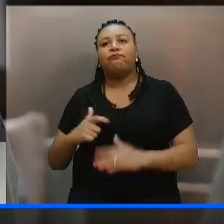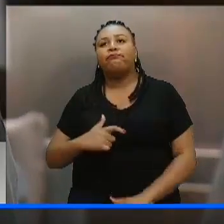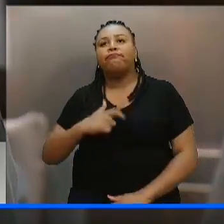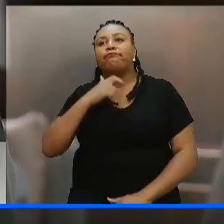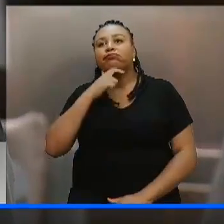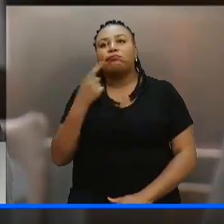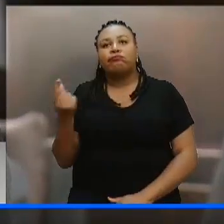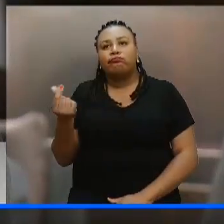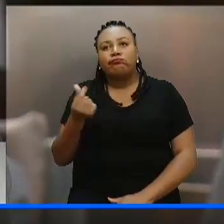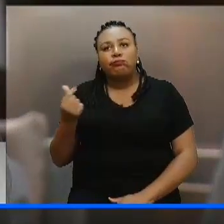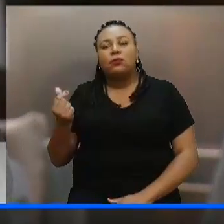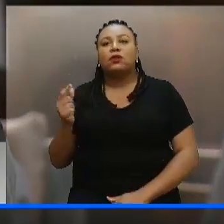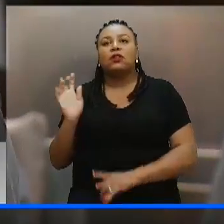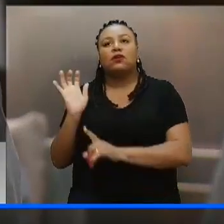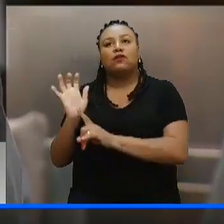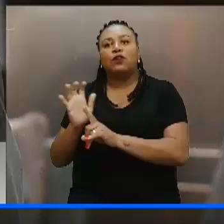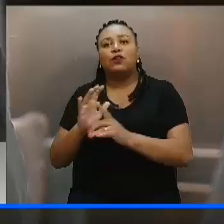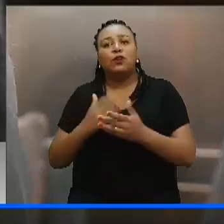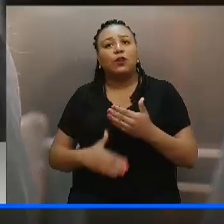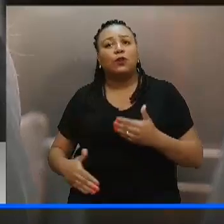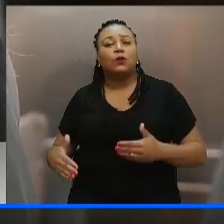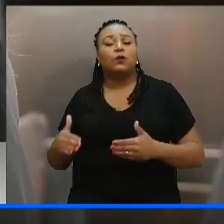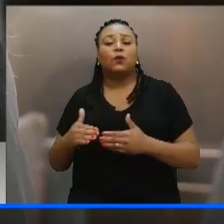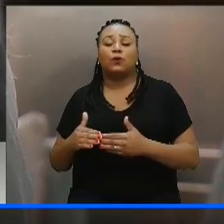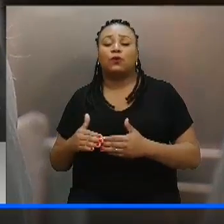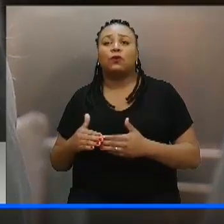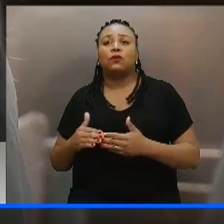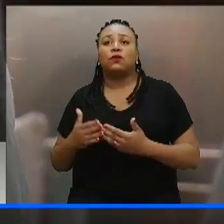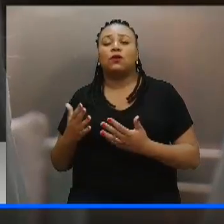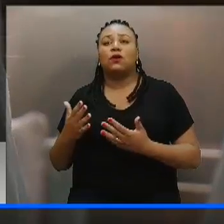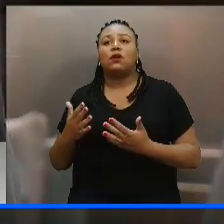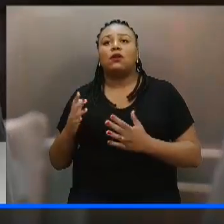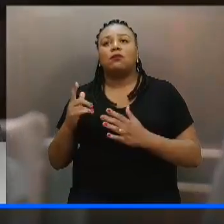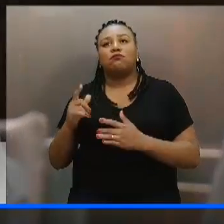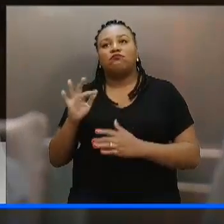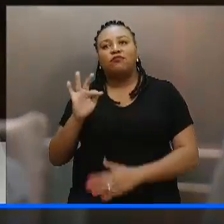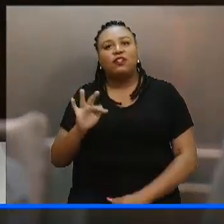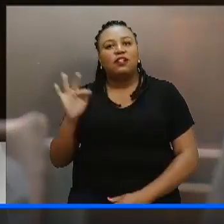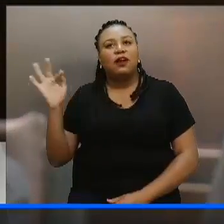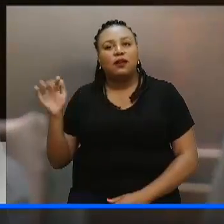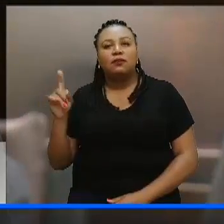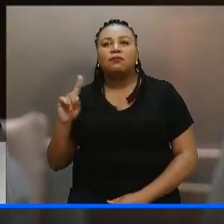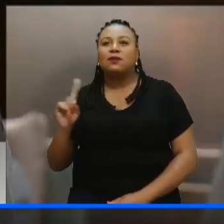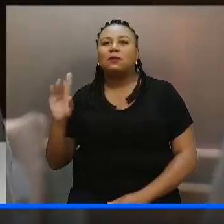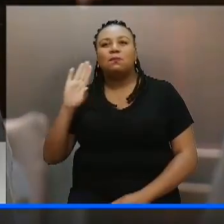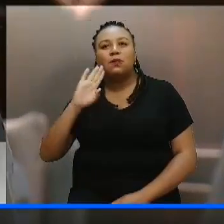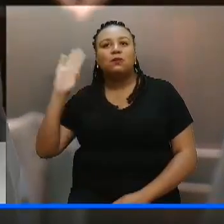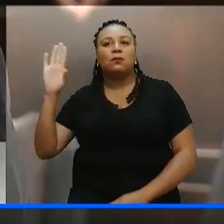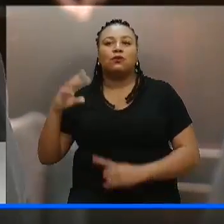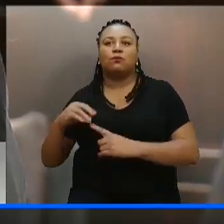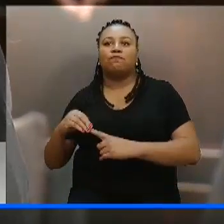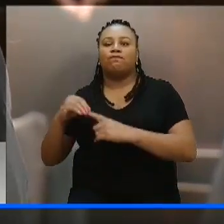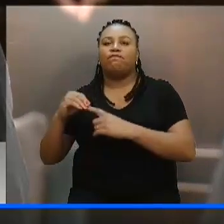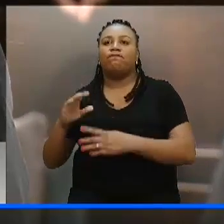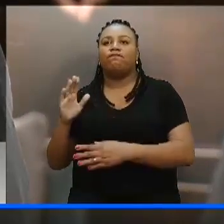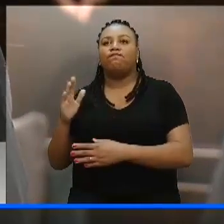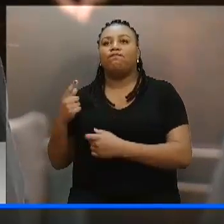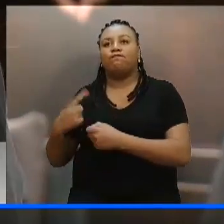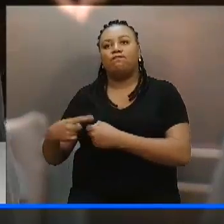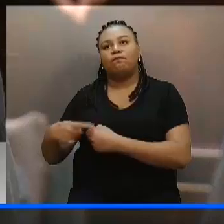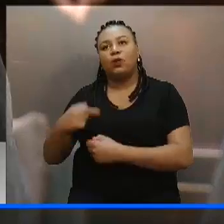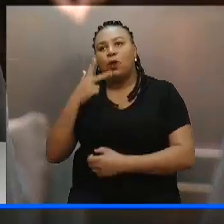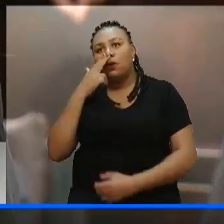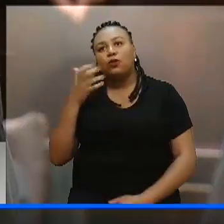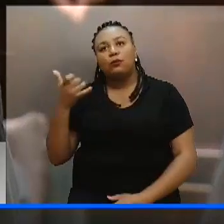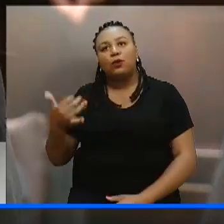assola todos os entes da federação mas com certeza afeta muito mais os municípios como já falaste viana